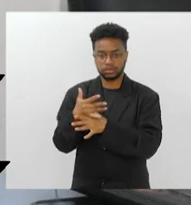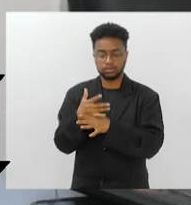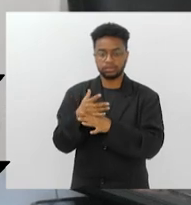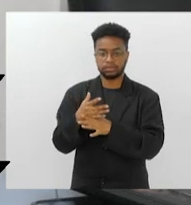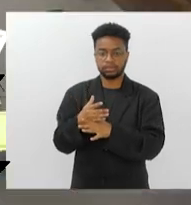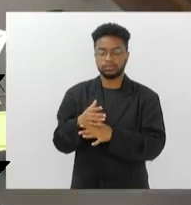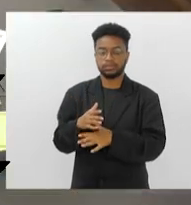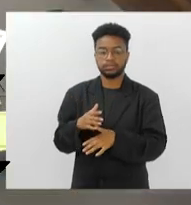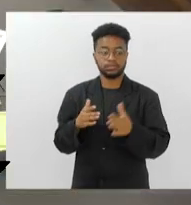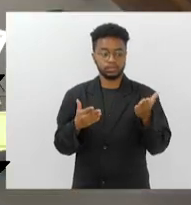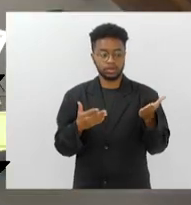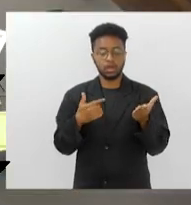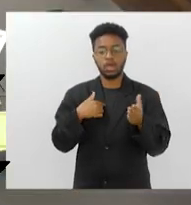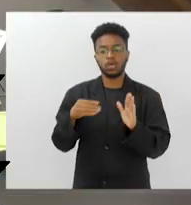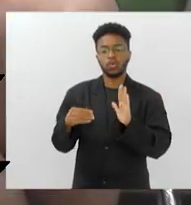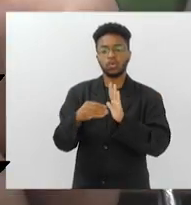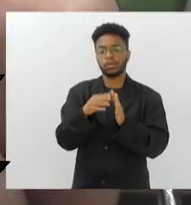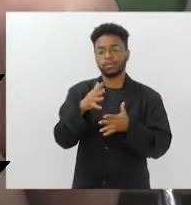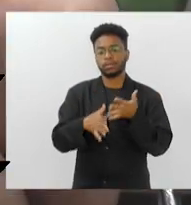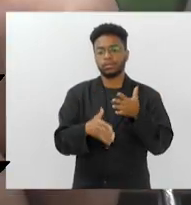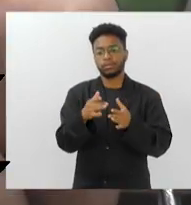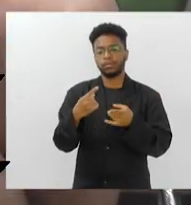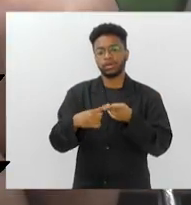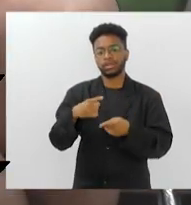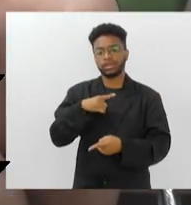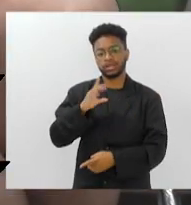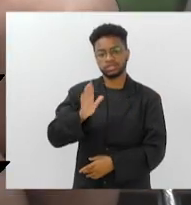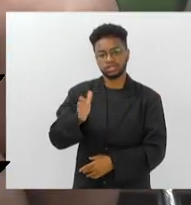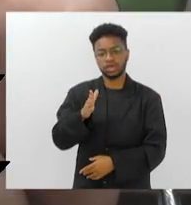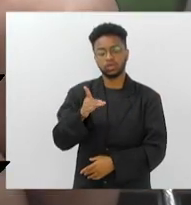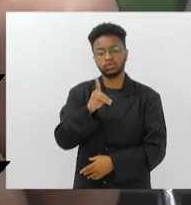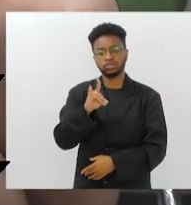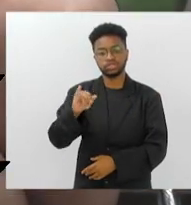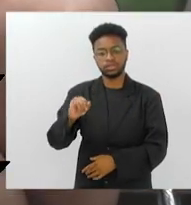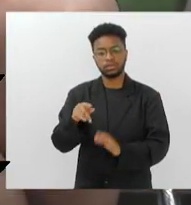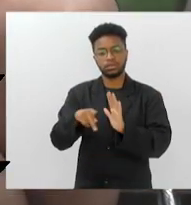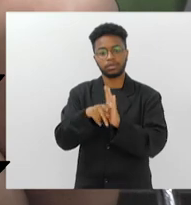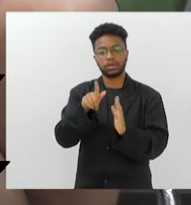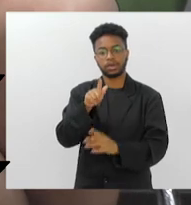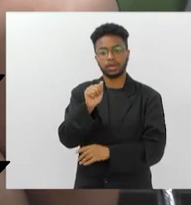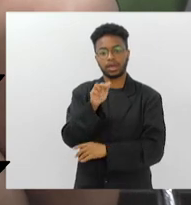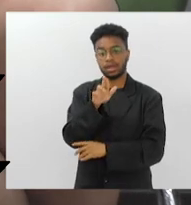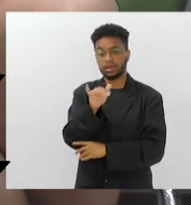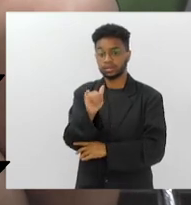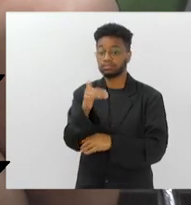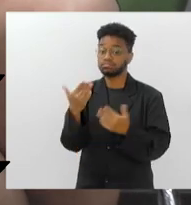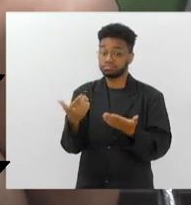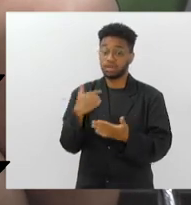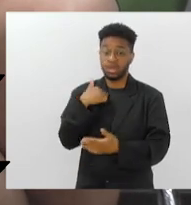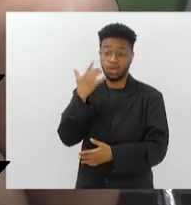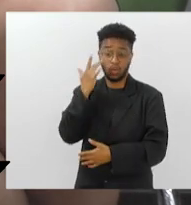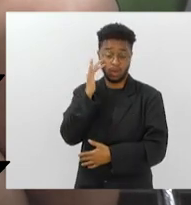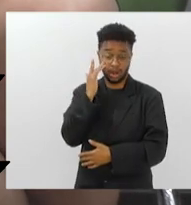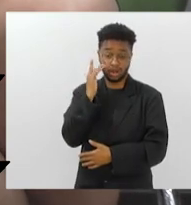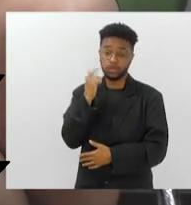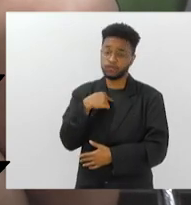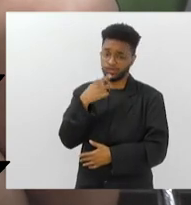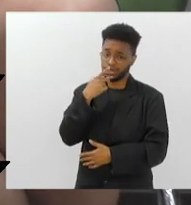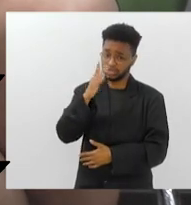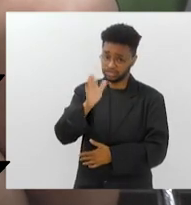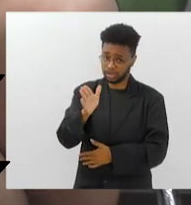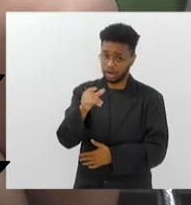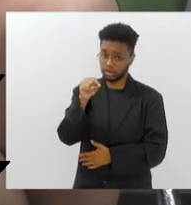Luis Paulo eu dei pela prejudiced porque já existe o dia do GARI eu acho que gari eu já até falei isso aqui